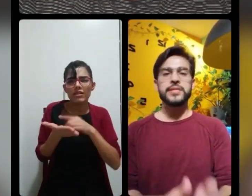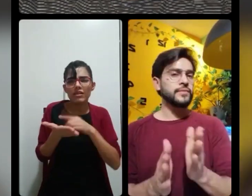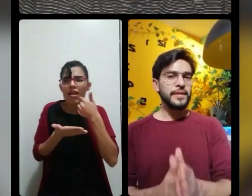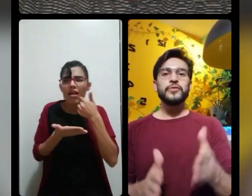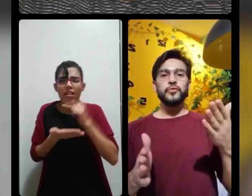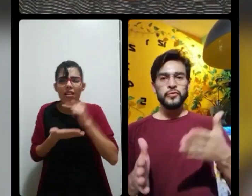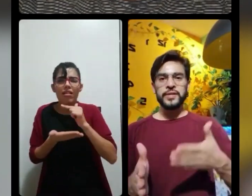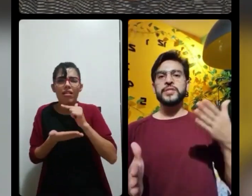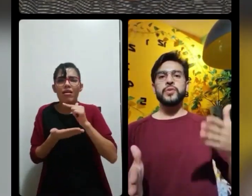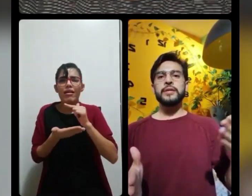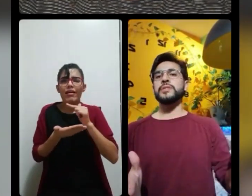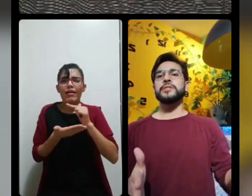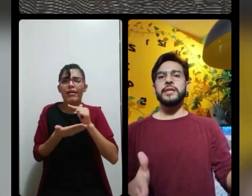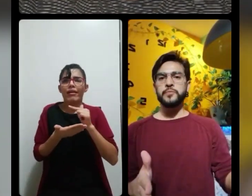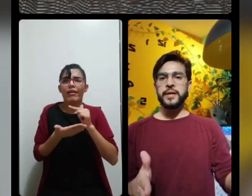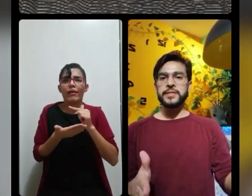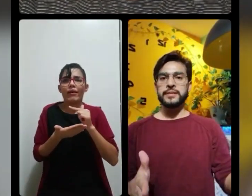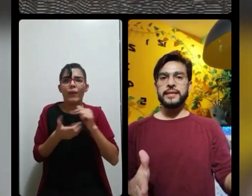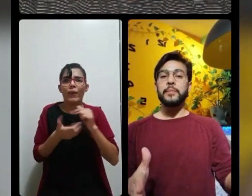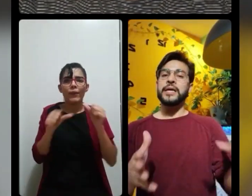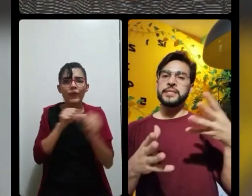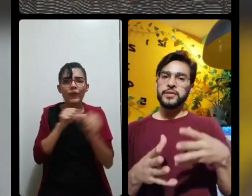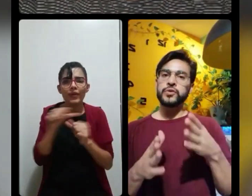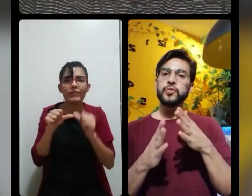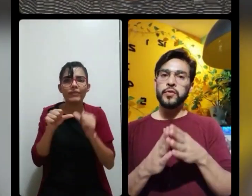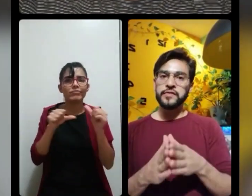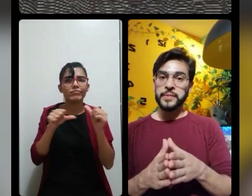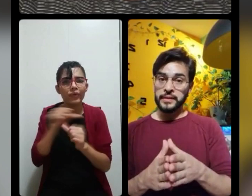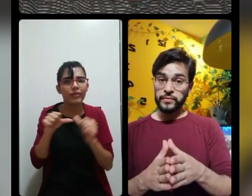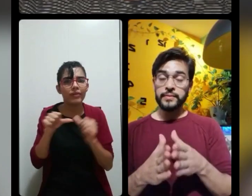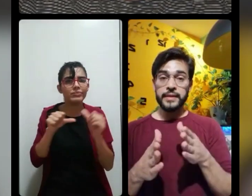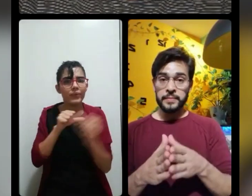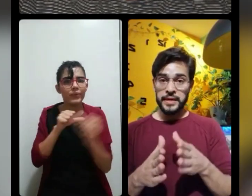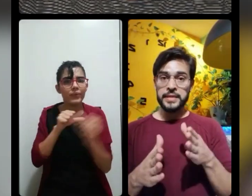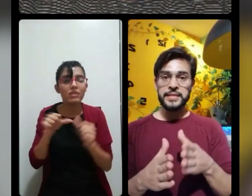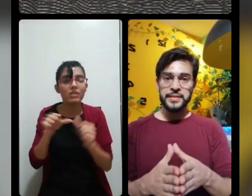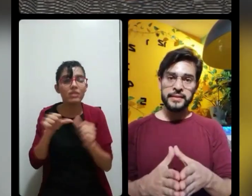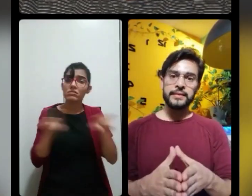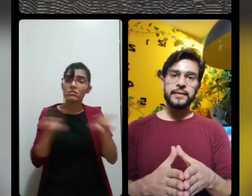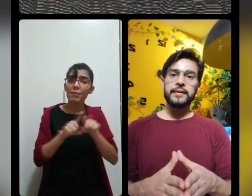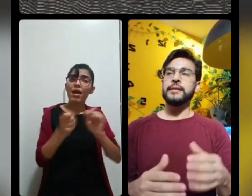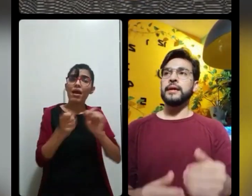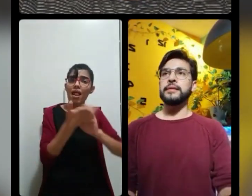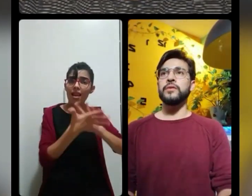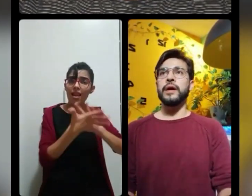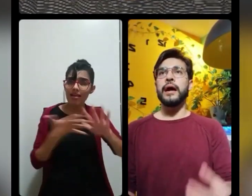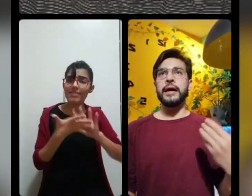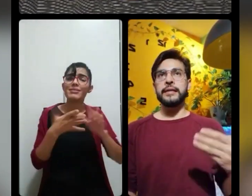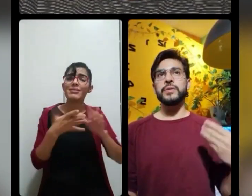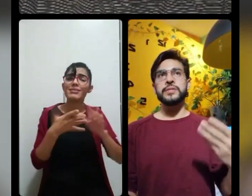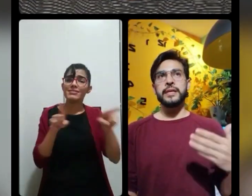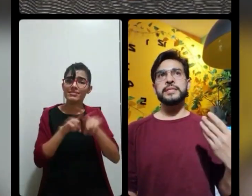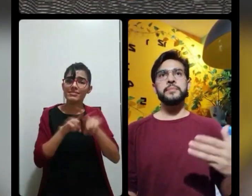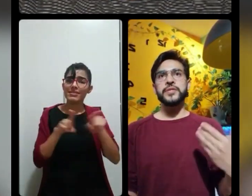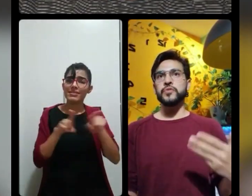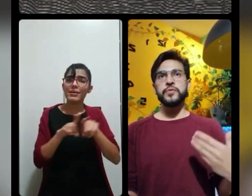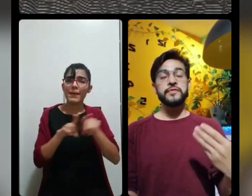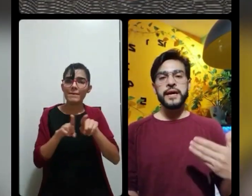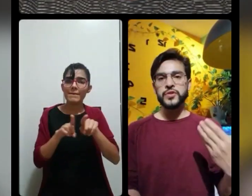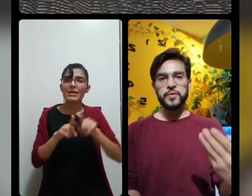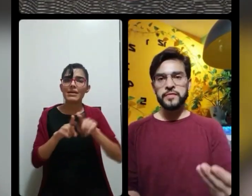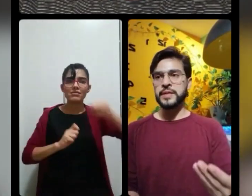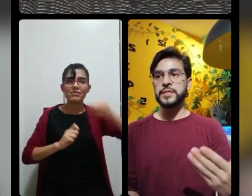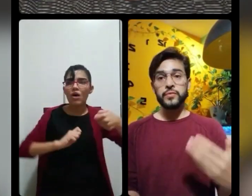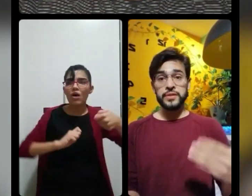a dicionarização, tudo isso a língua de sinais passa, mas dentro de um movimento que é mais recente, né? Então, a língua de sinais ela passou